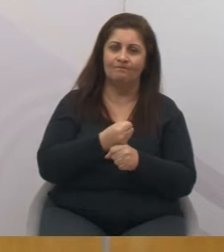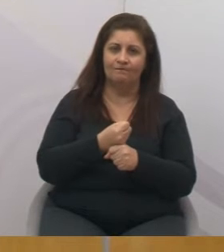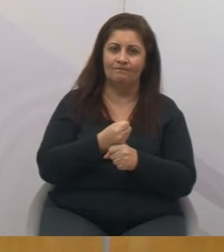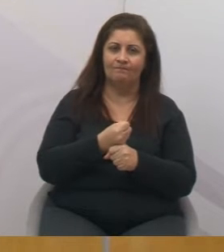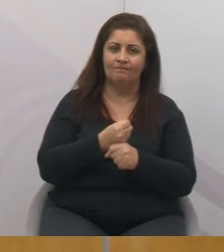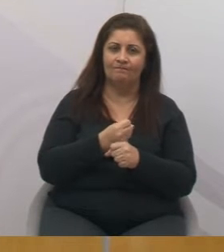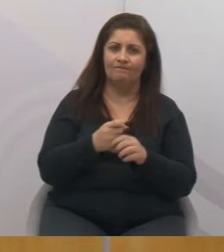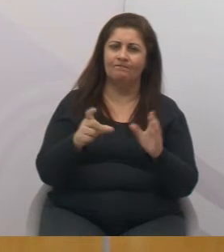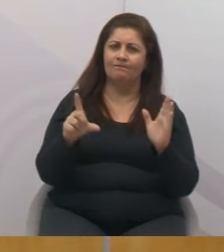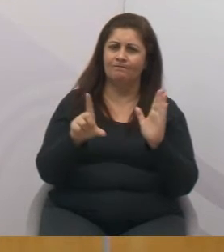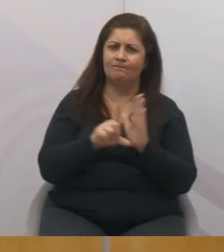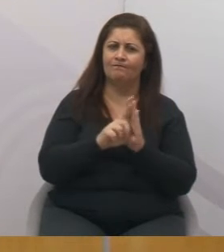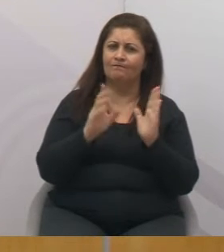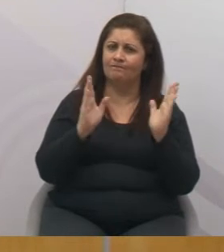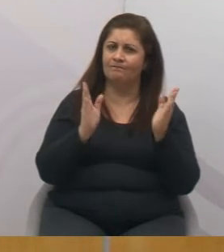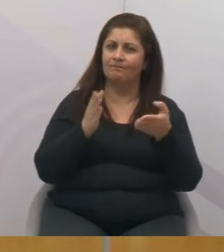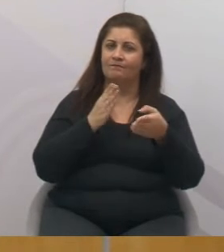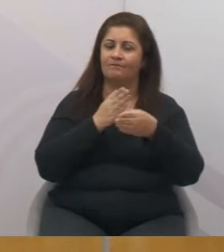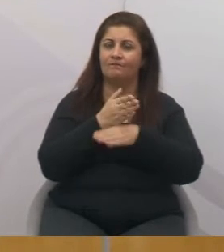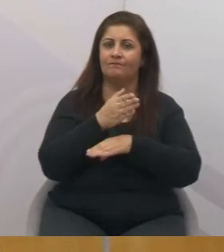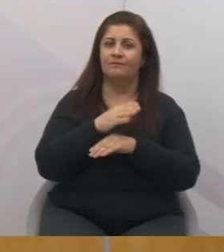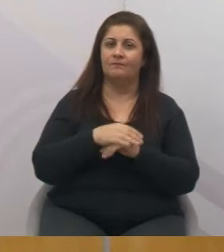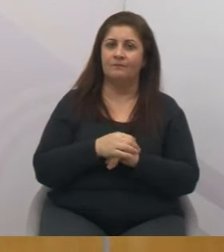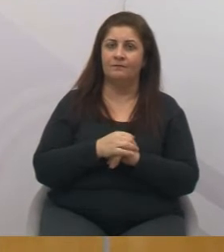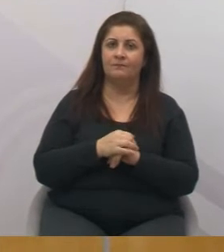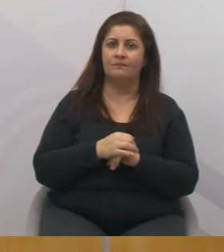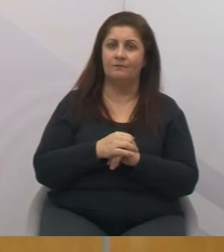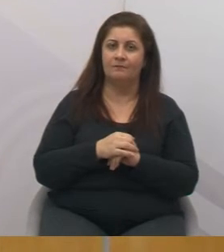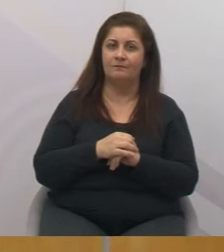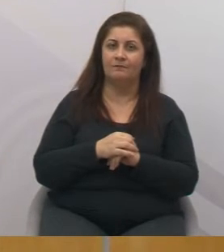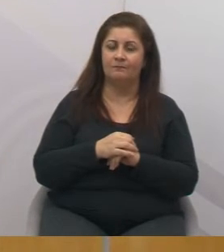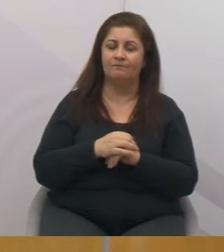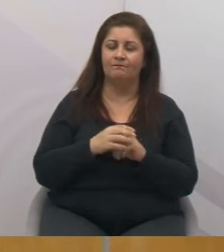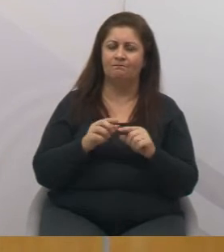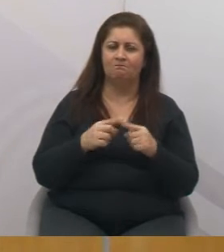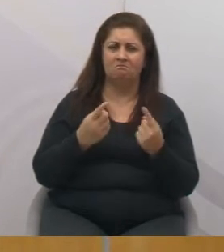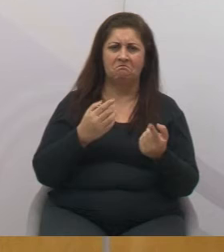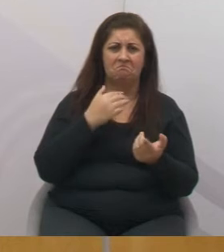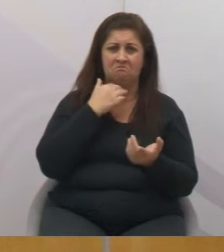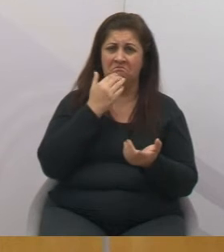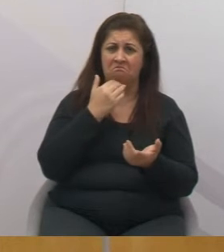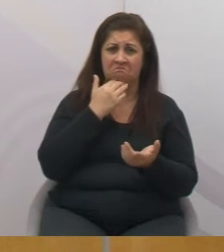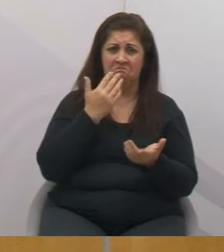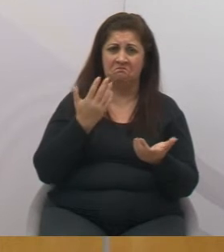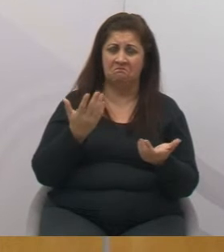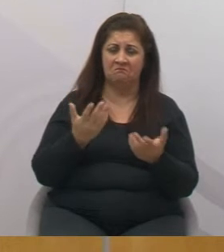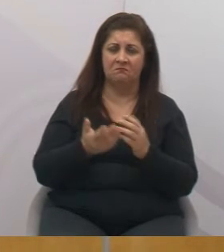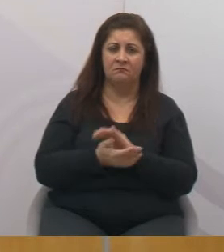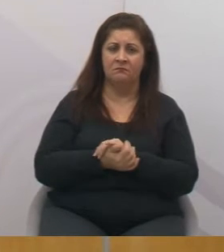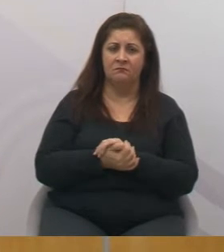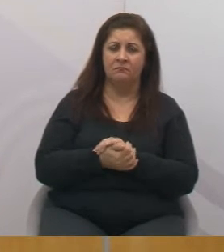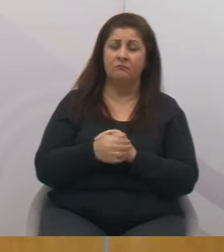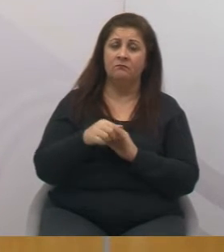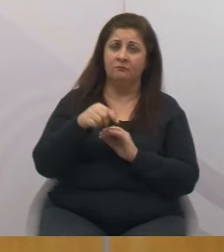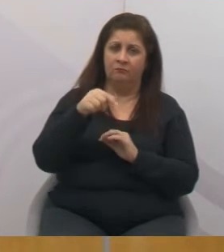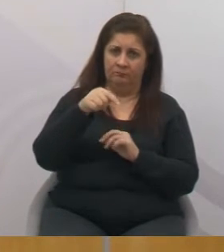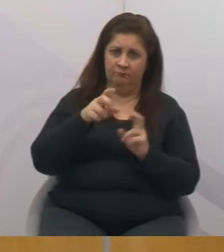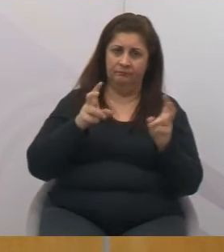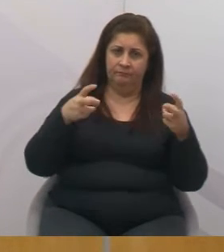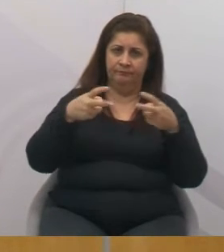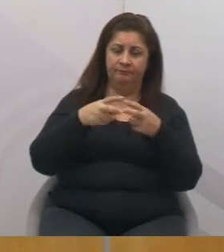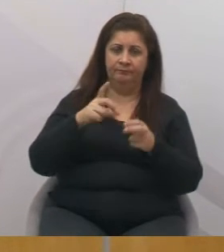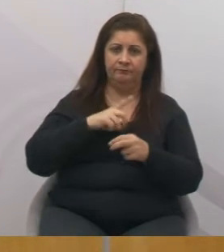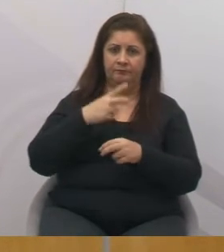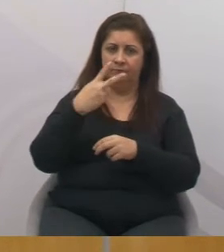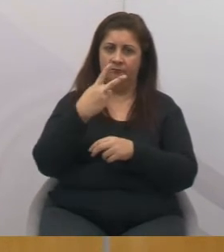lei vigente, porém sem aplicação. Aqui nós temos na casa 2 advogados.